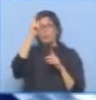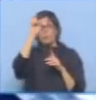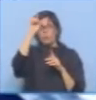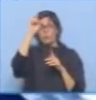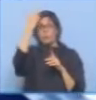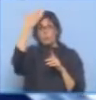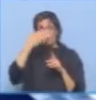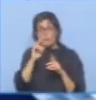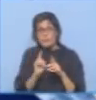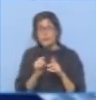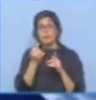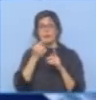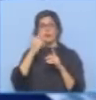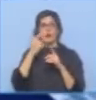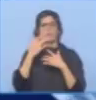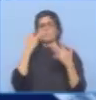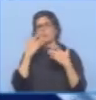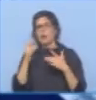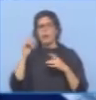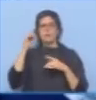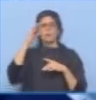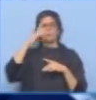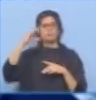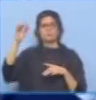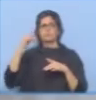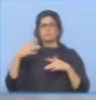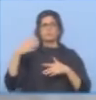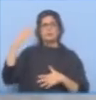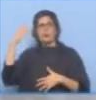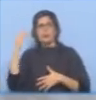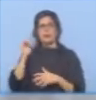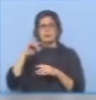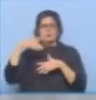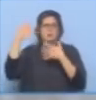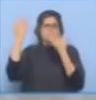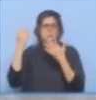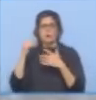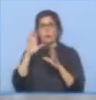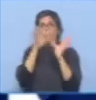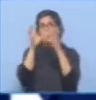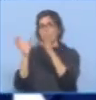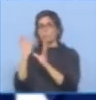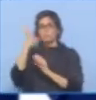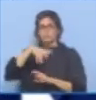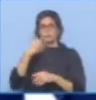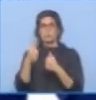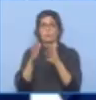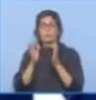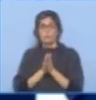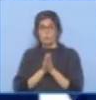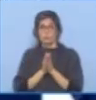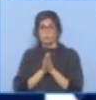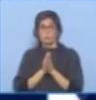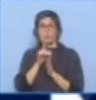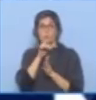é sempre assim, desde teatro, música, dança, etc. Portanto, há toda uma série de... e com grupos de todo o mundo. Portanto, não é uma coisa que o Panamá prepare só